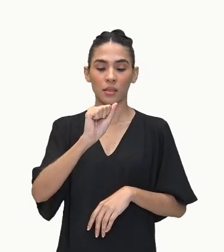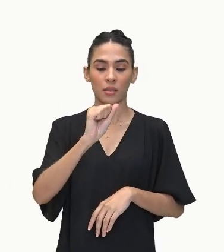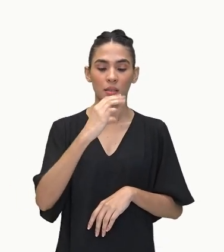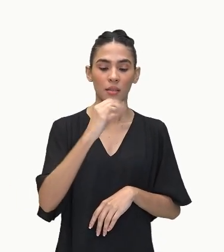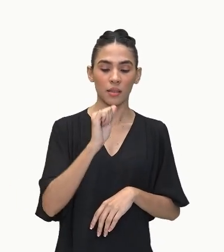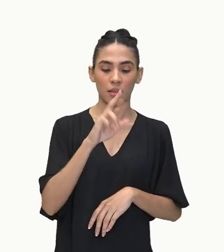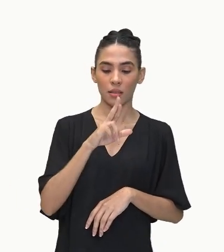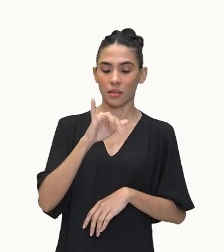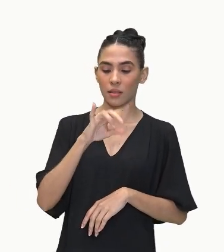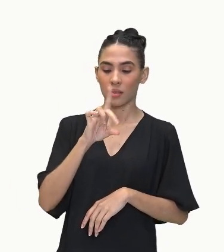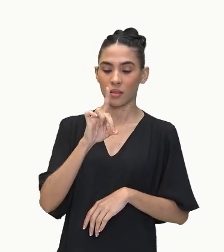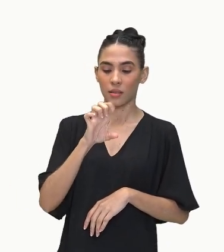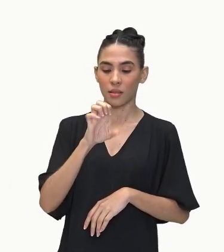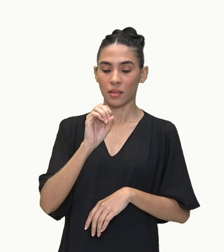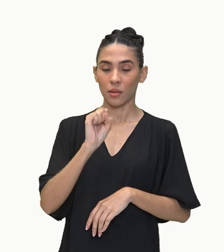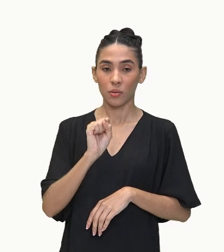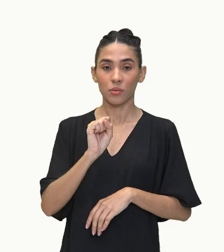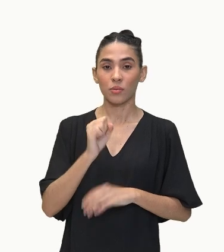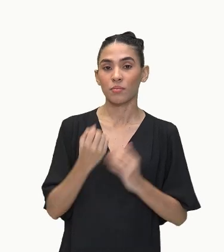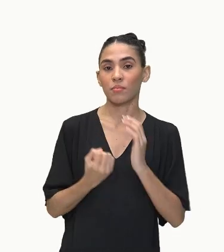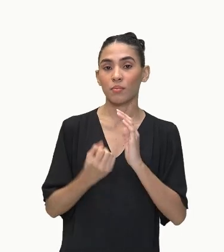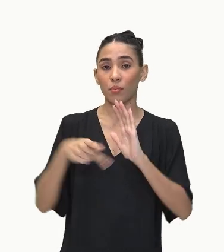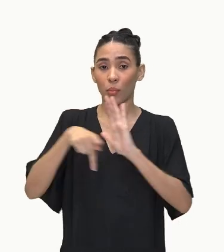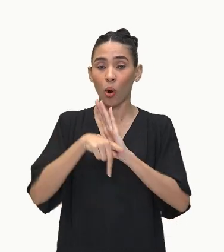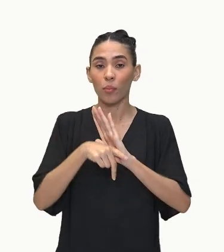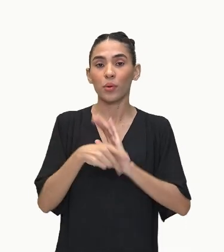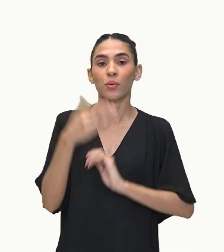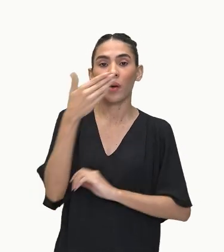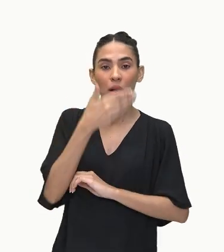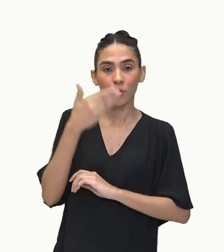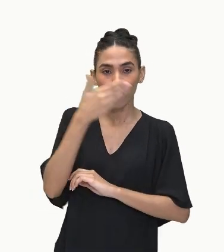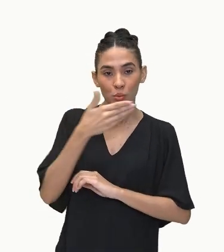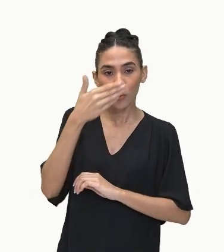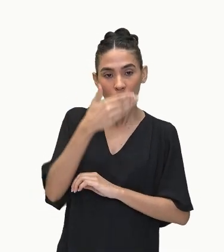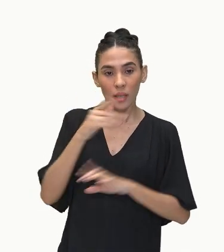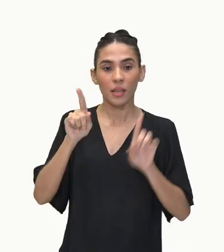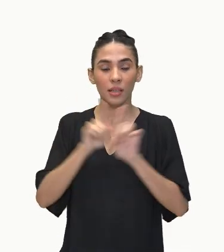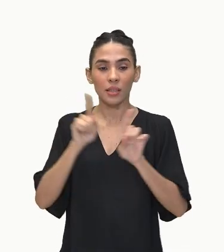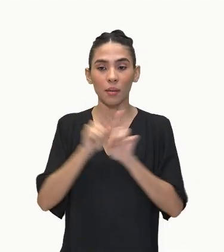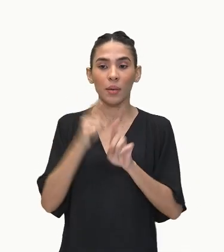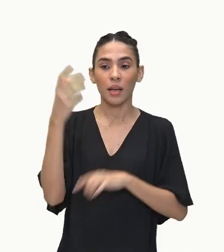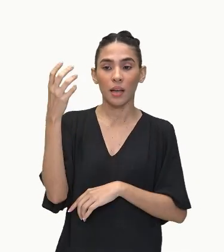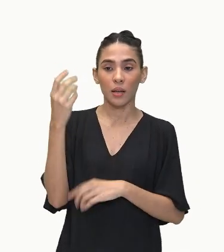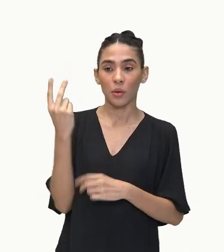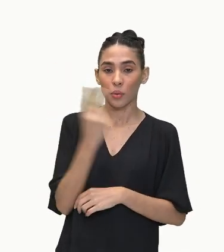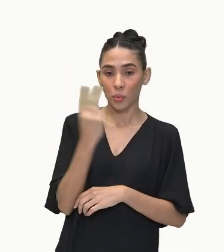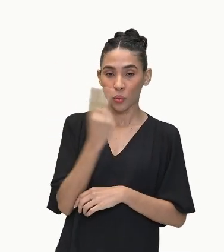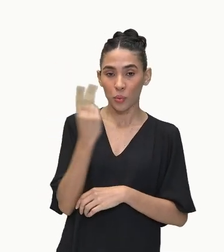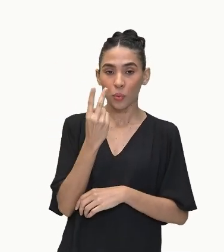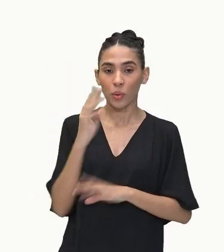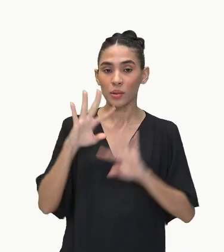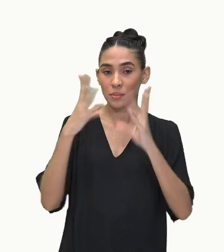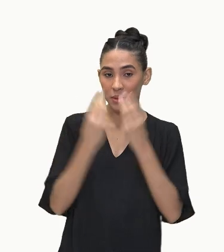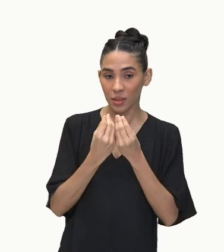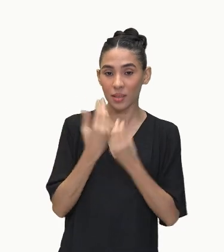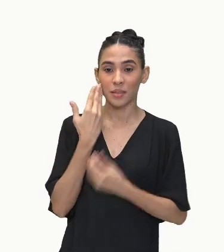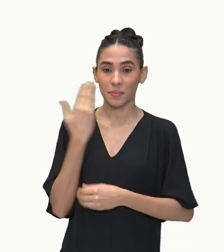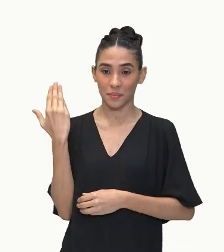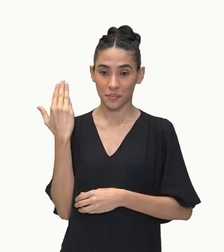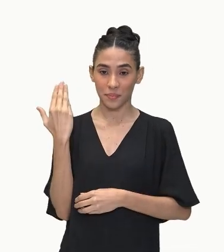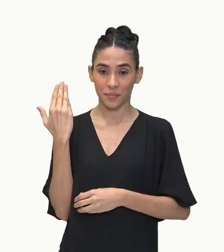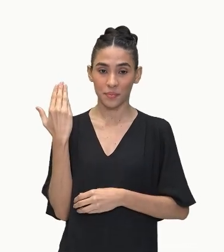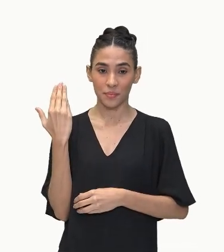porque é formado de glicose e galactose. Não vão confundir.